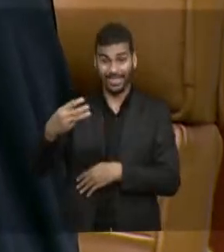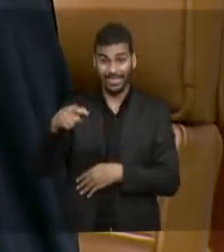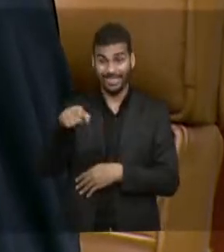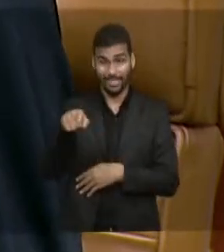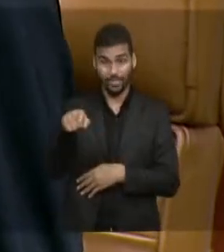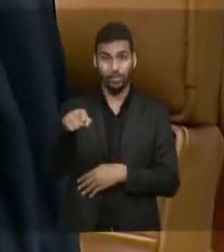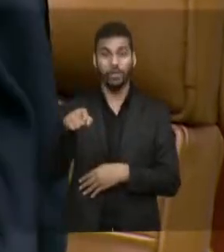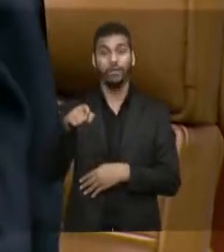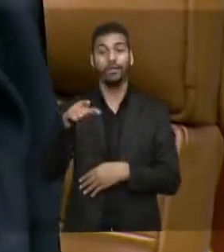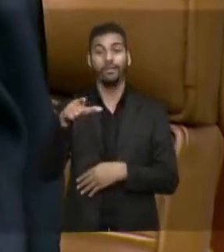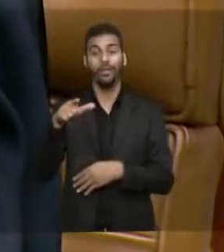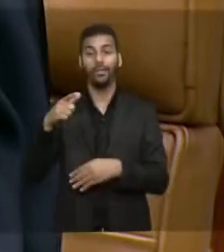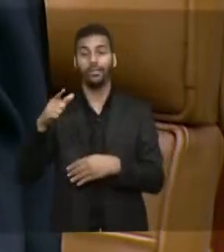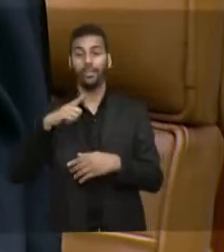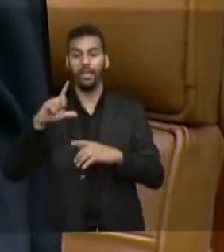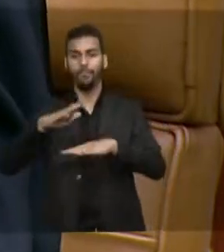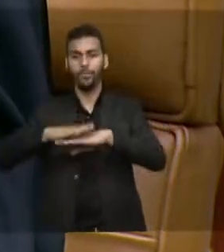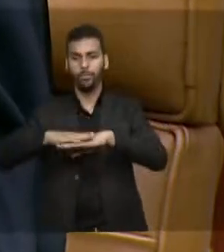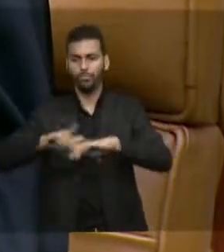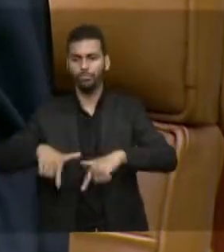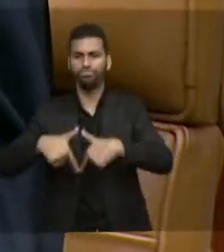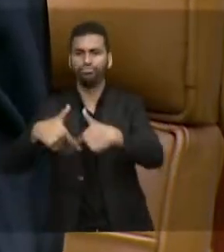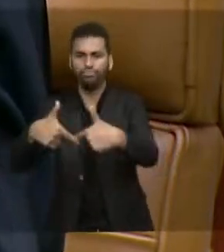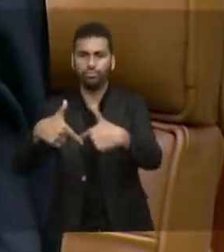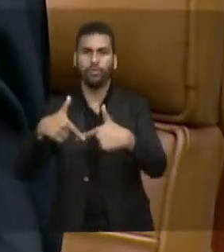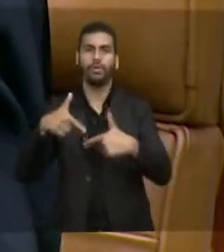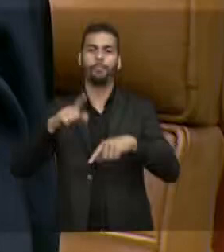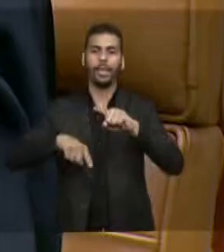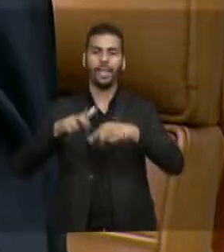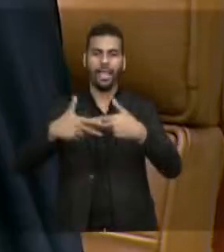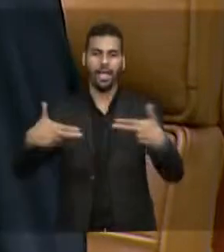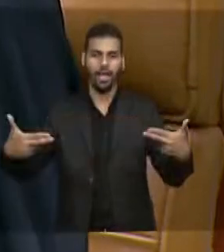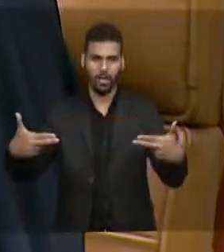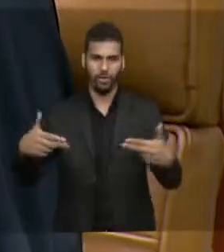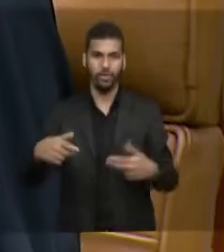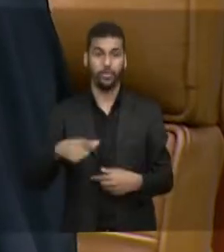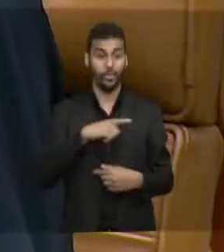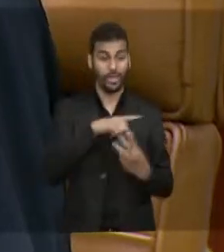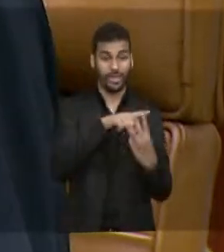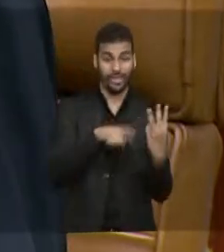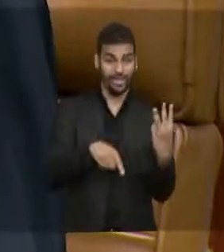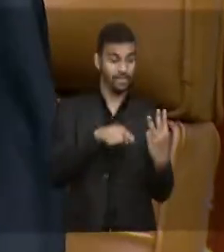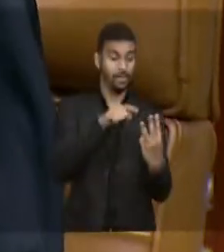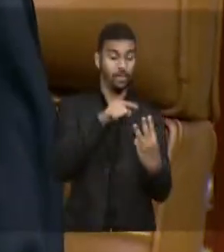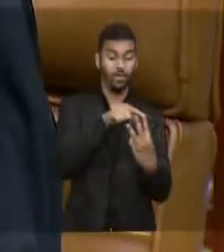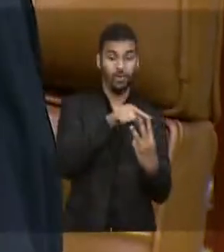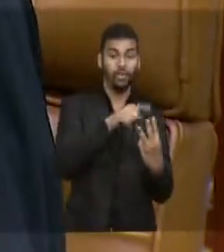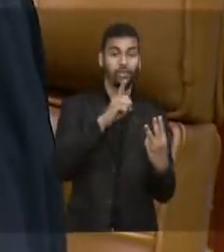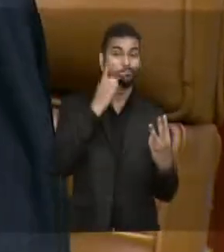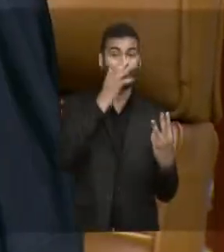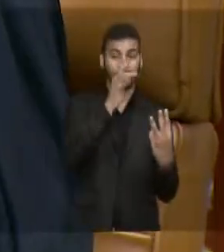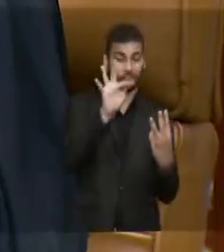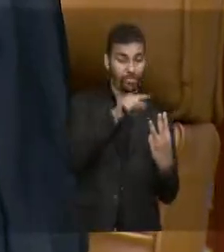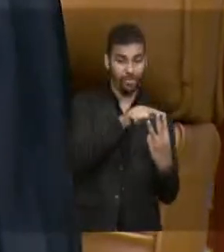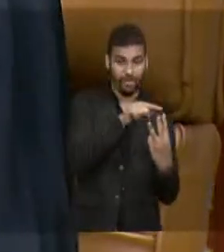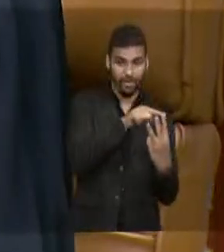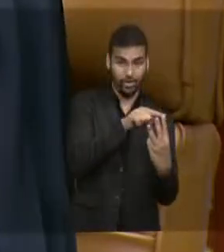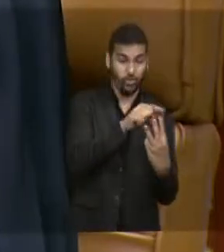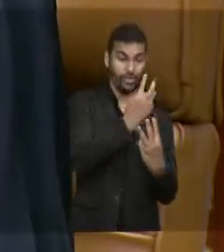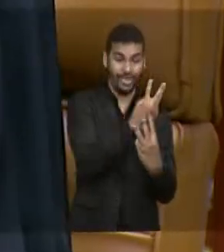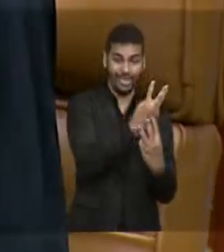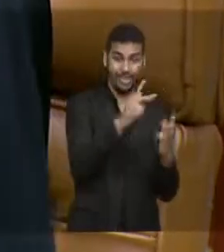executores materiais então três cada um deles referentes especificamente a um deputado federal outros três